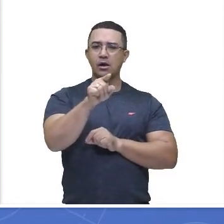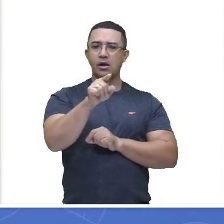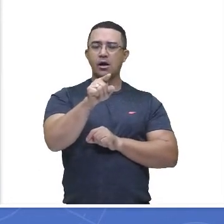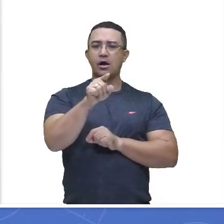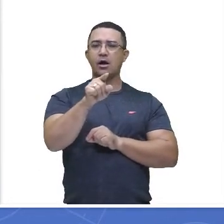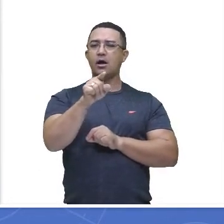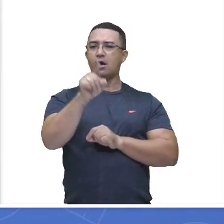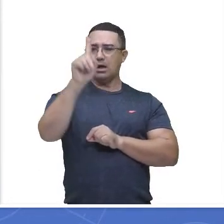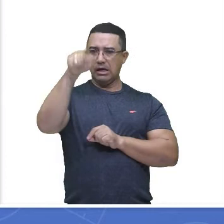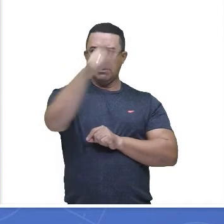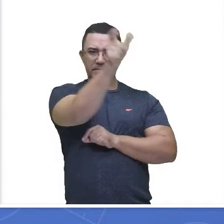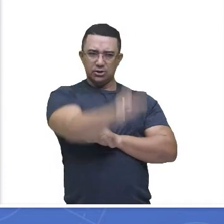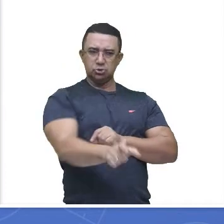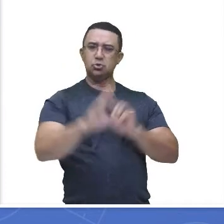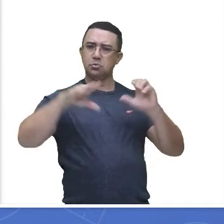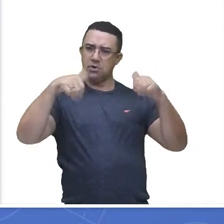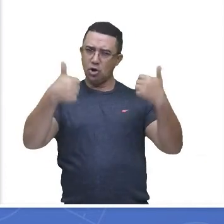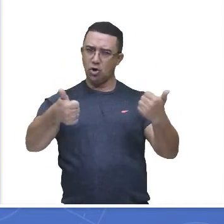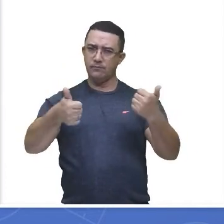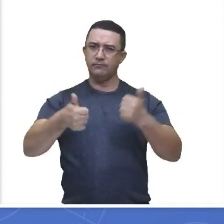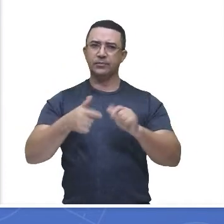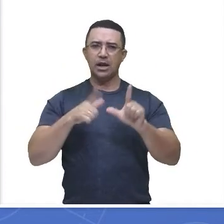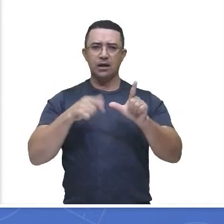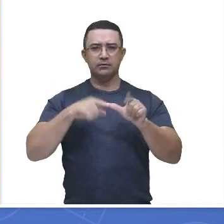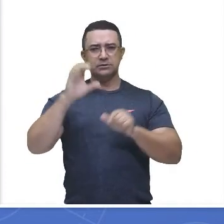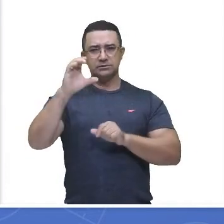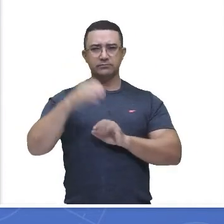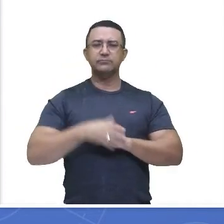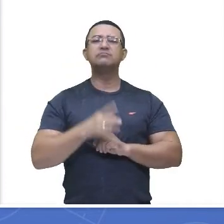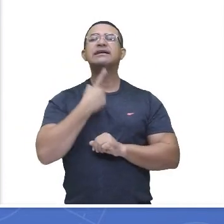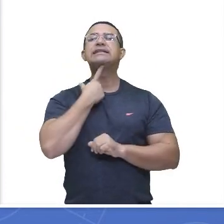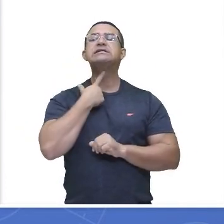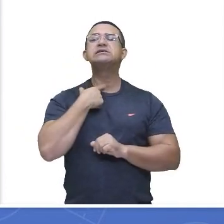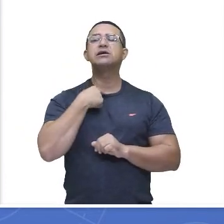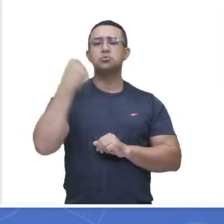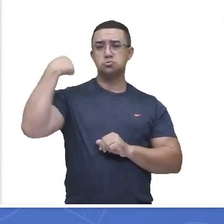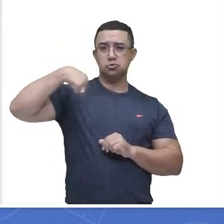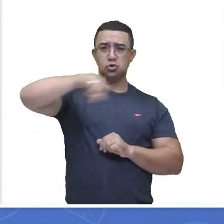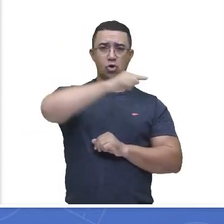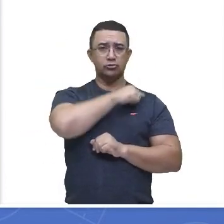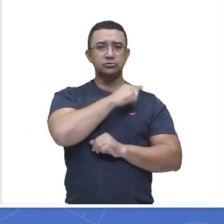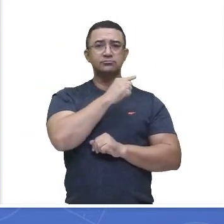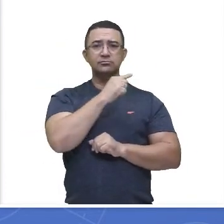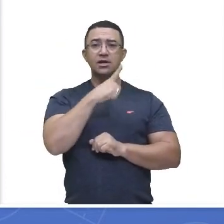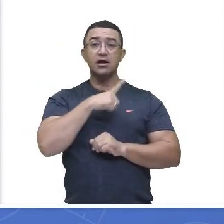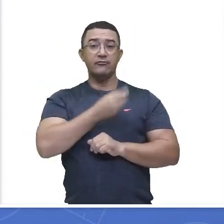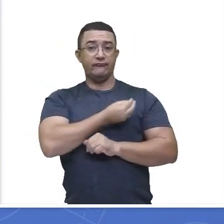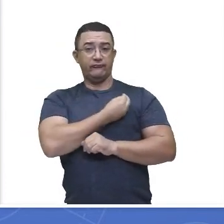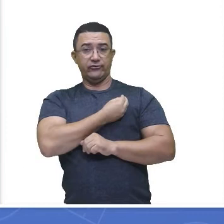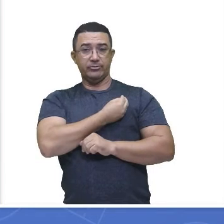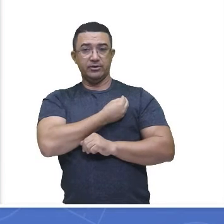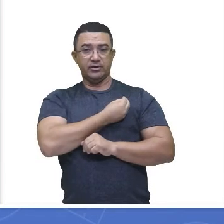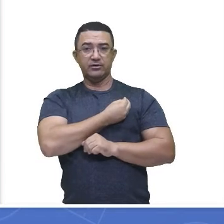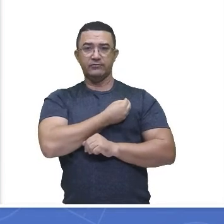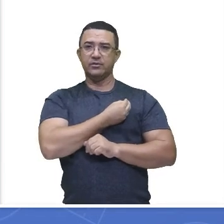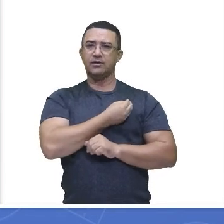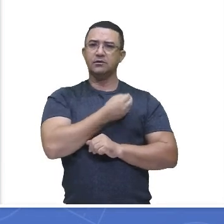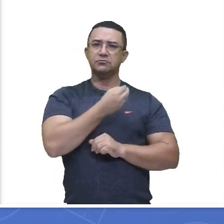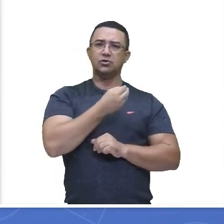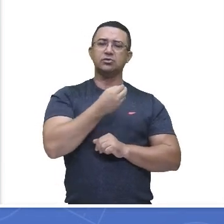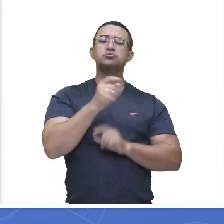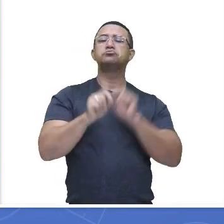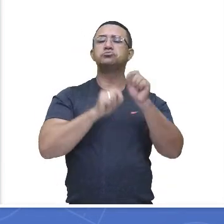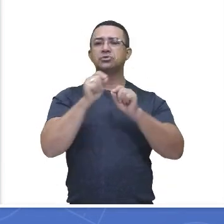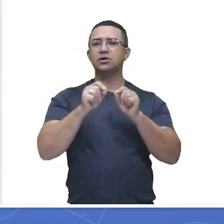pessoa melhor. Letra C, deseo que nosotros temos o verbo vivir em uma sociedade sem prejuízos